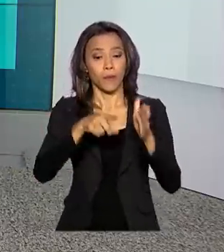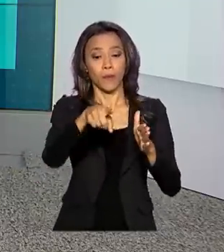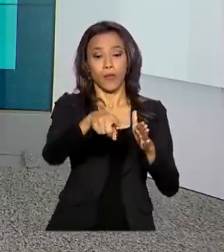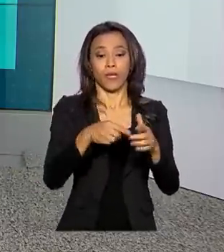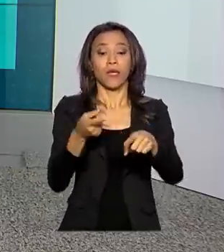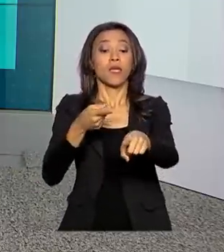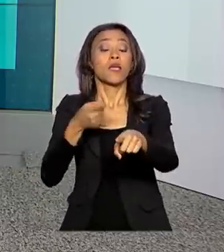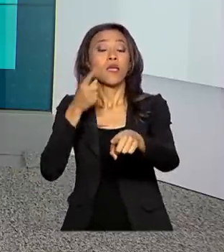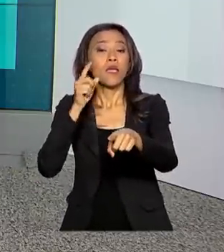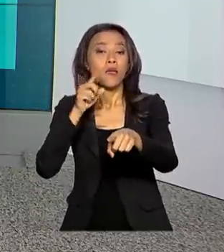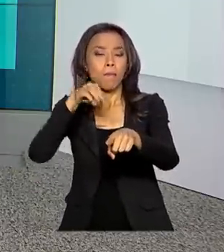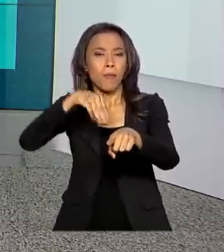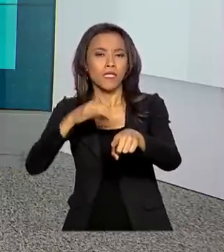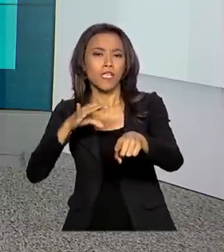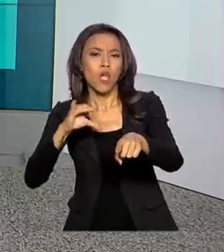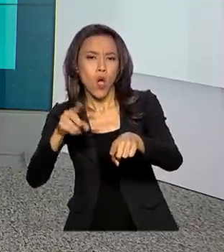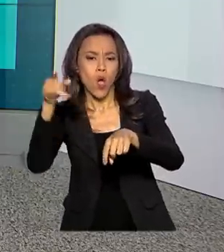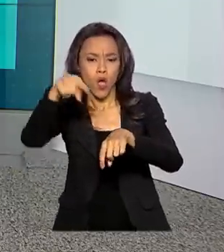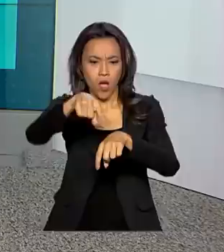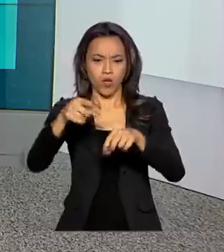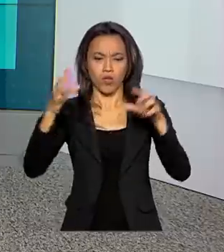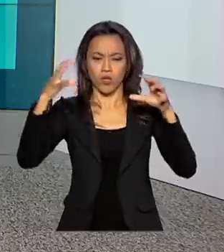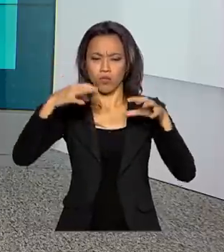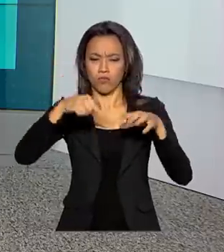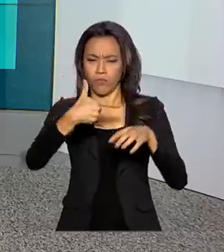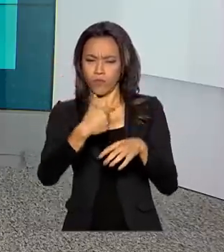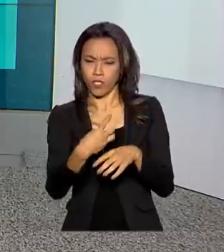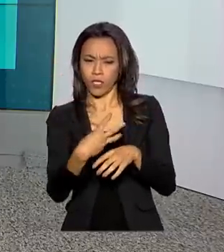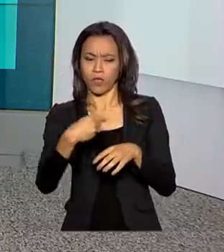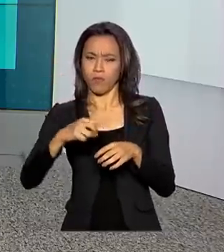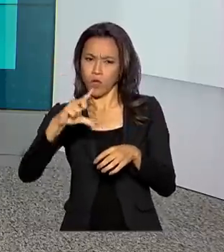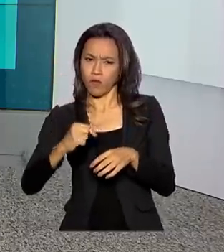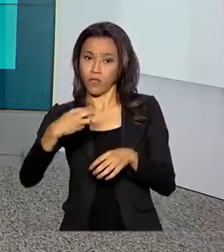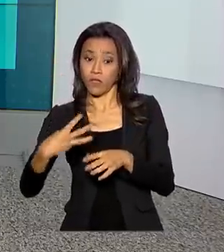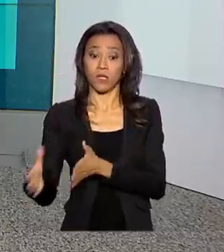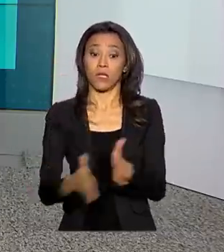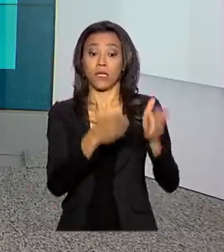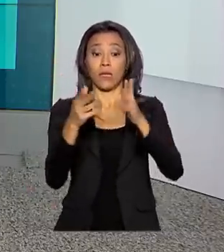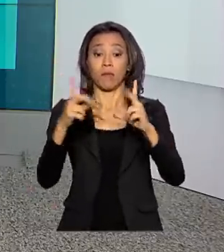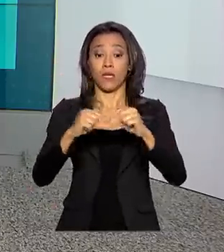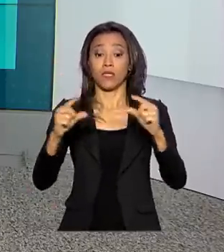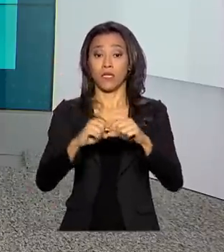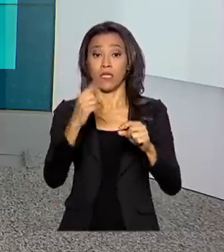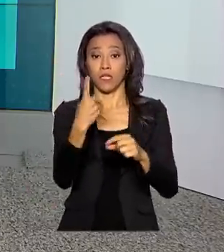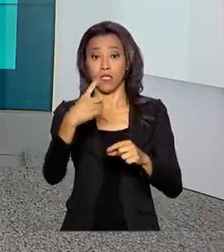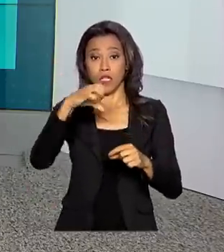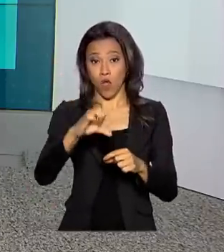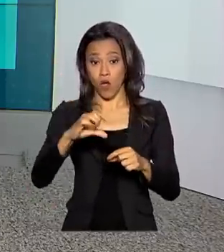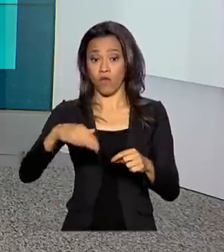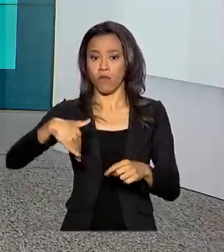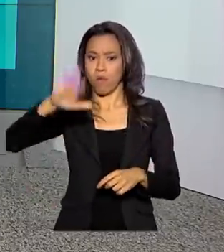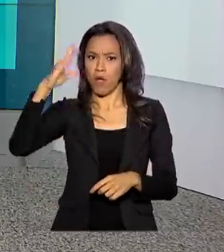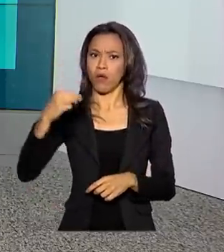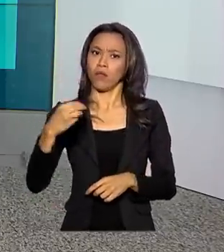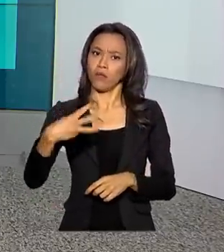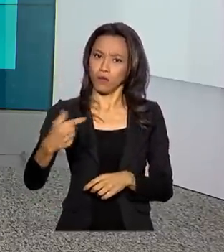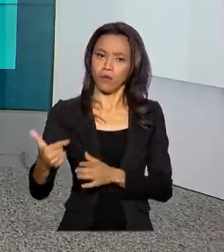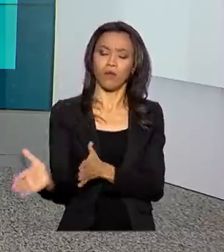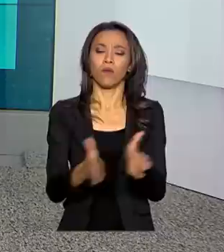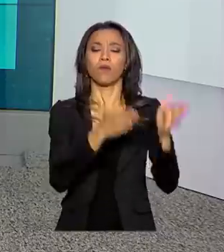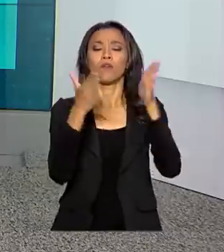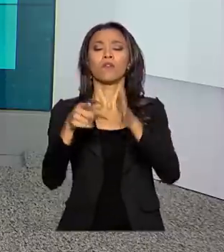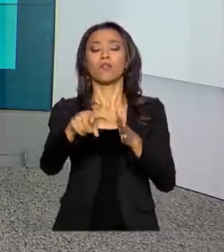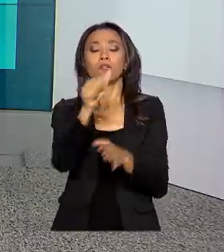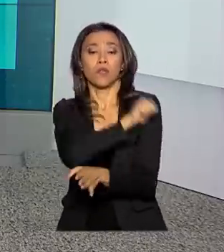de 23 e máxima de 31 graus em brasília mínima de 19 máxima de 32 graus e no rio de